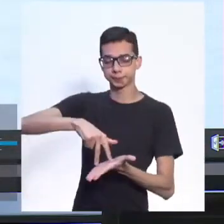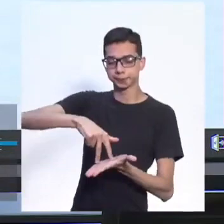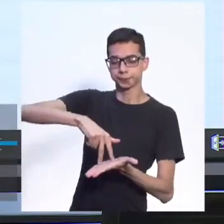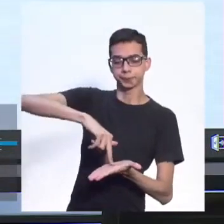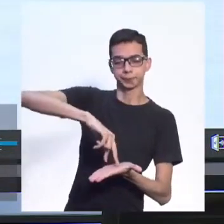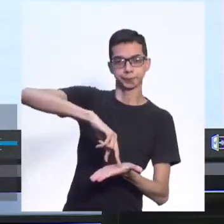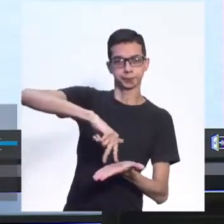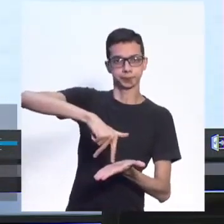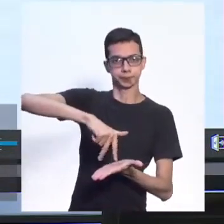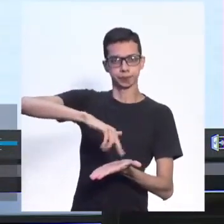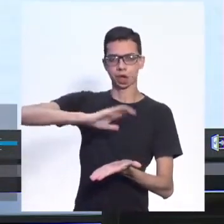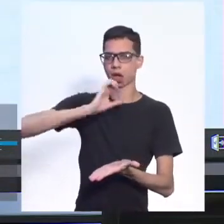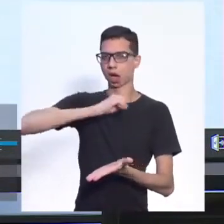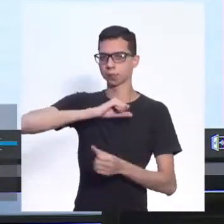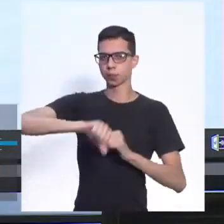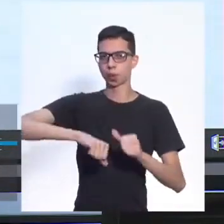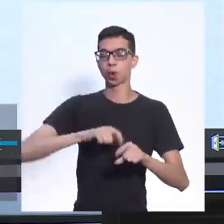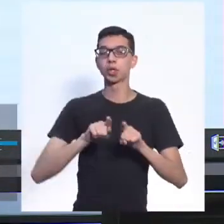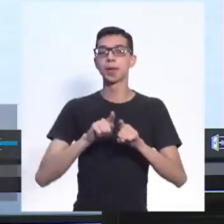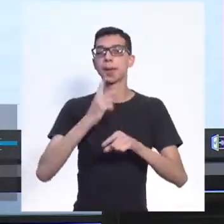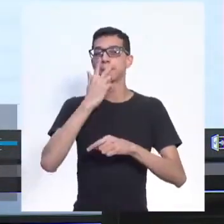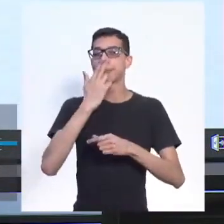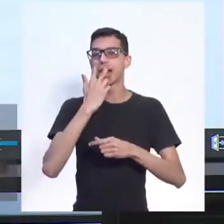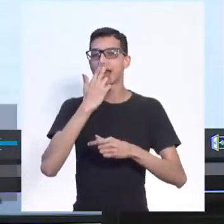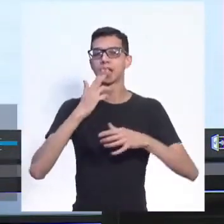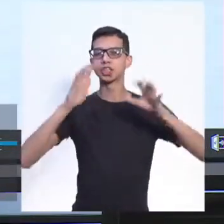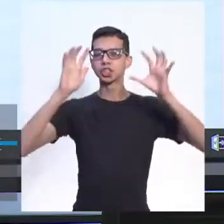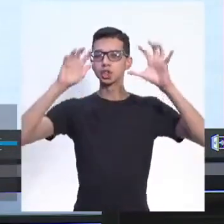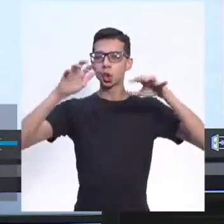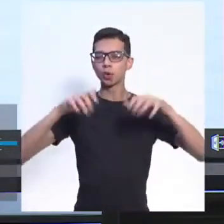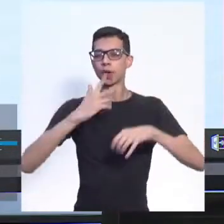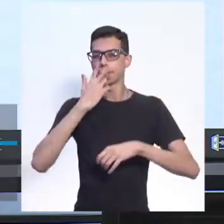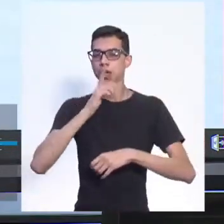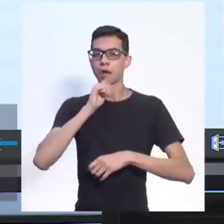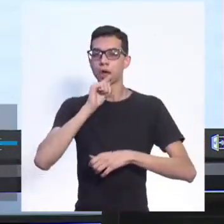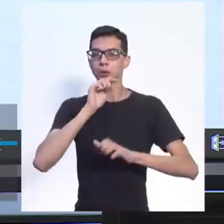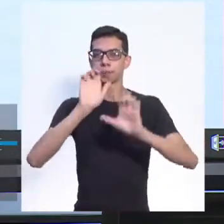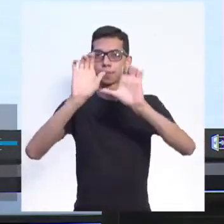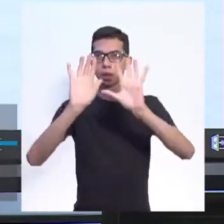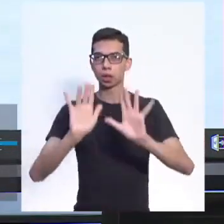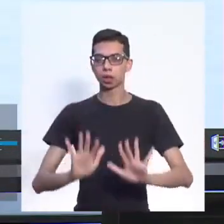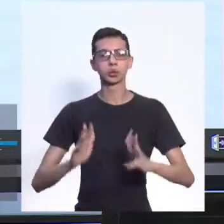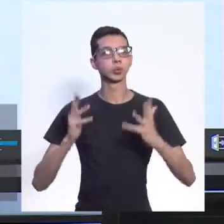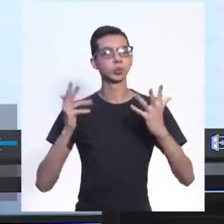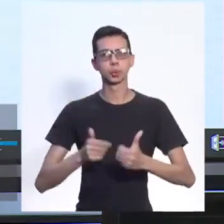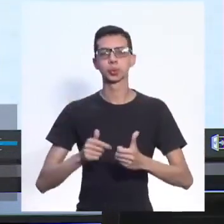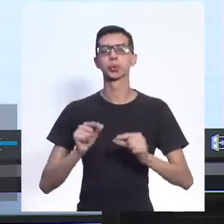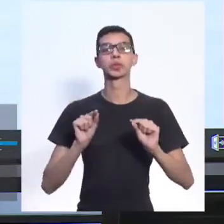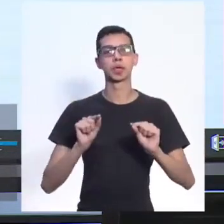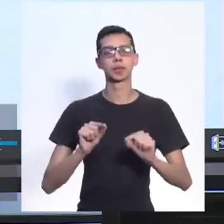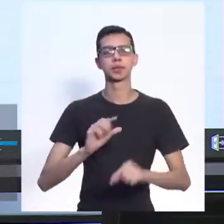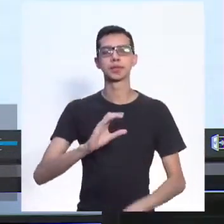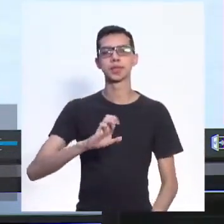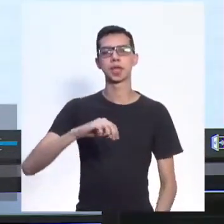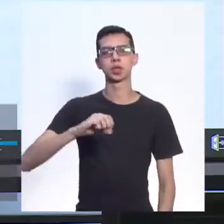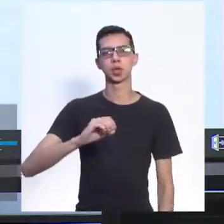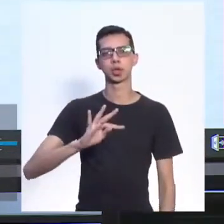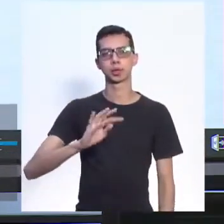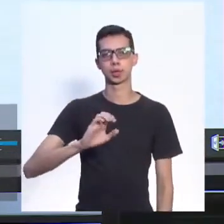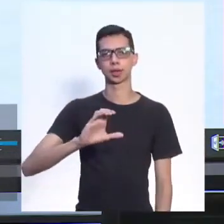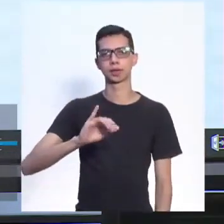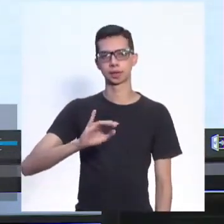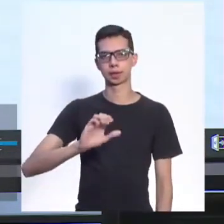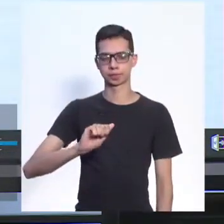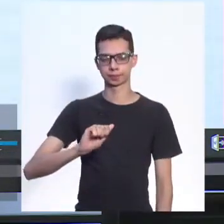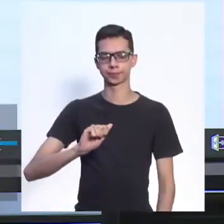ali. Né? Efeito de chuva que cai, efeito de cascata, de pirotecnia, tudo isso é cuidado da cenotécnica. Tá? O